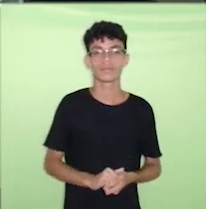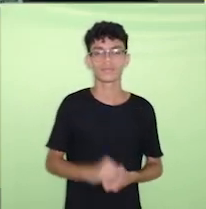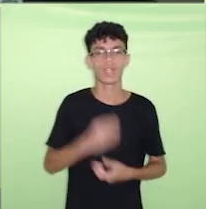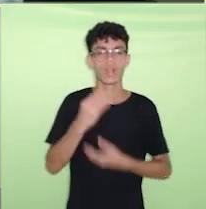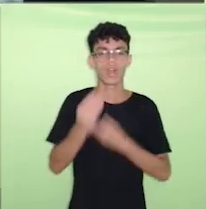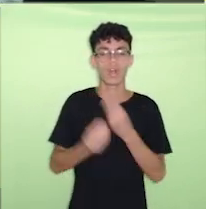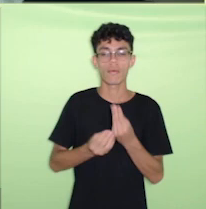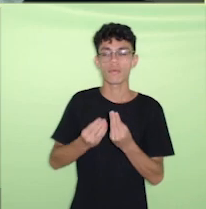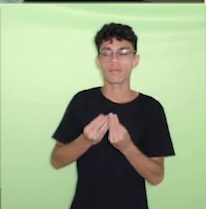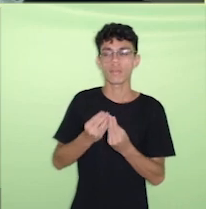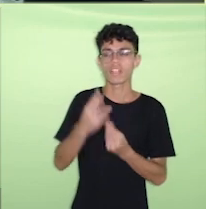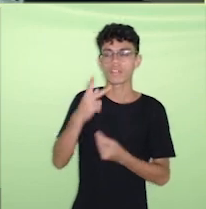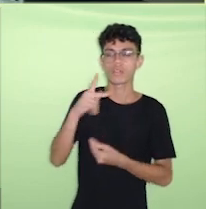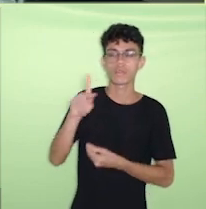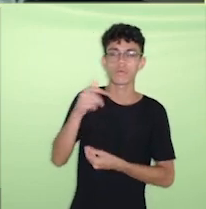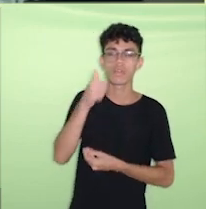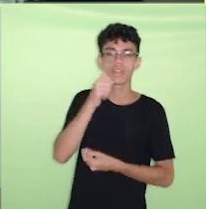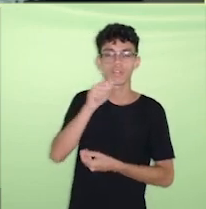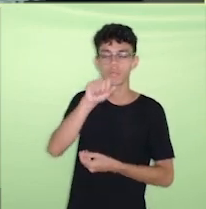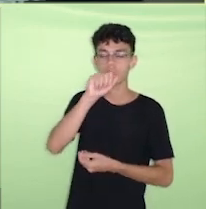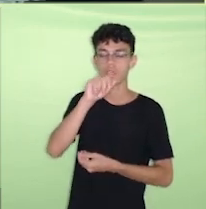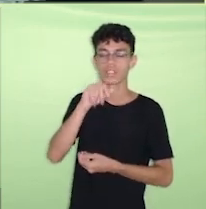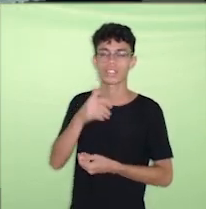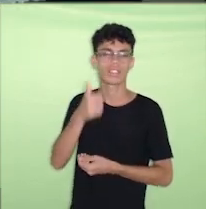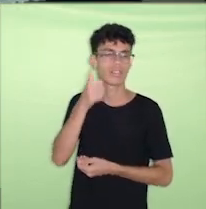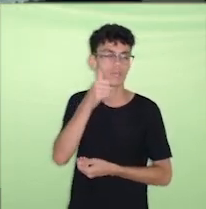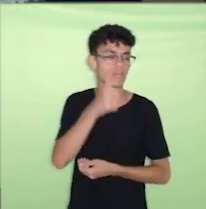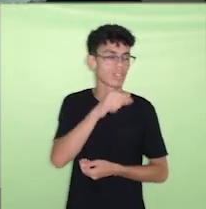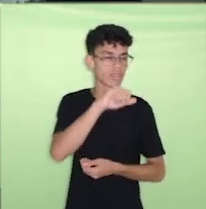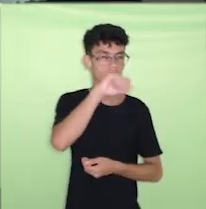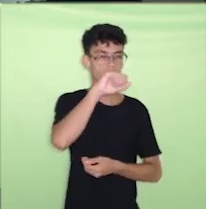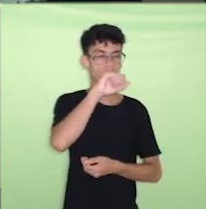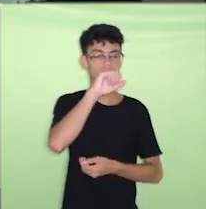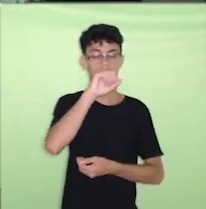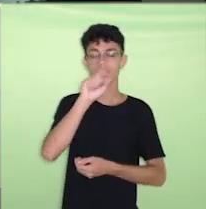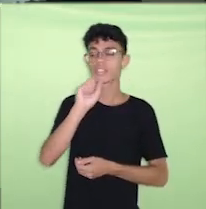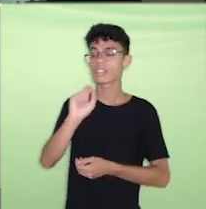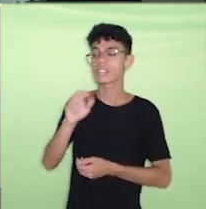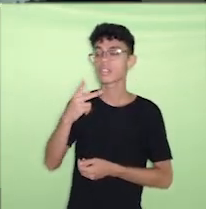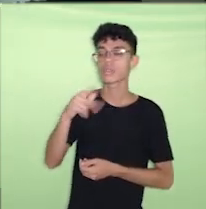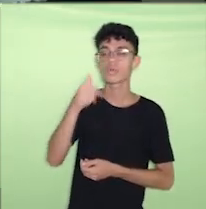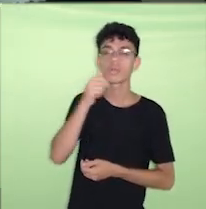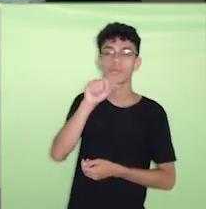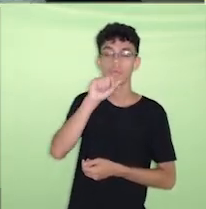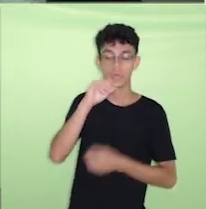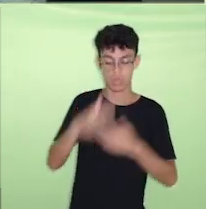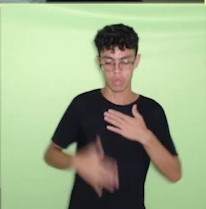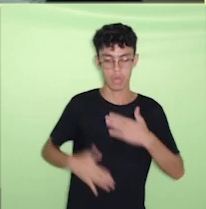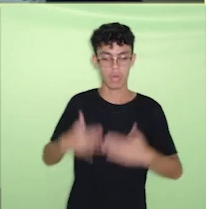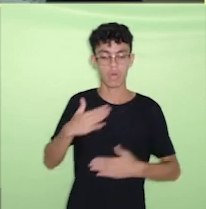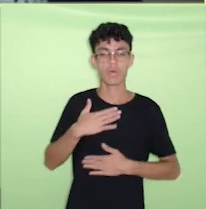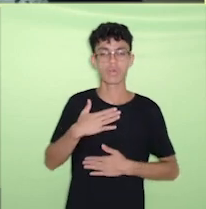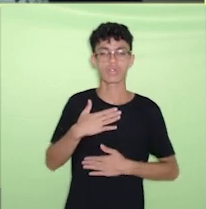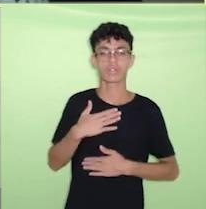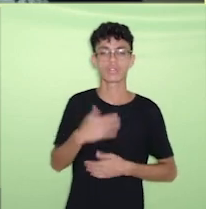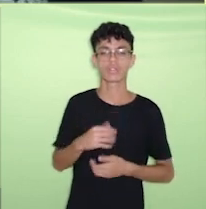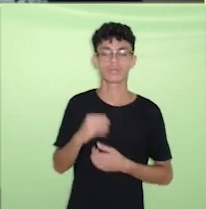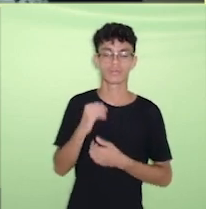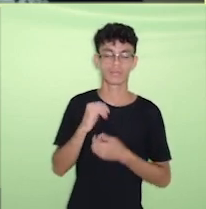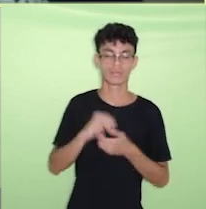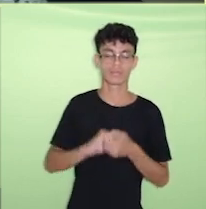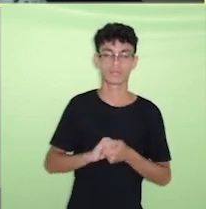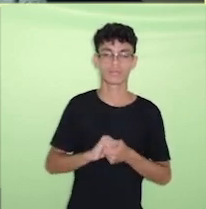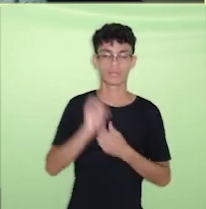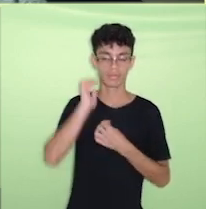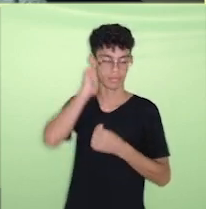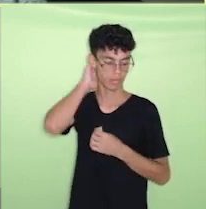Como era a sua mãe? A minha mãe? Sim, a sua mãe de carne e osso, não a sua virgem. Vamos,